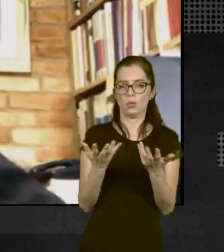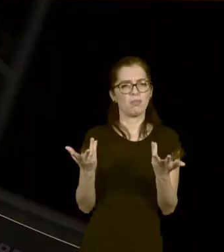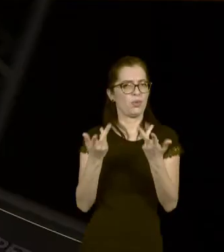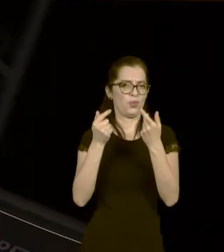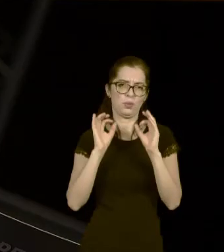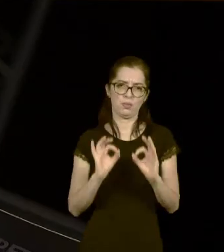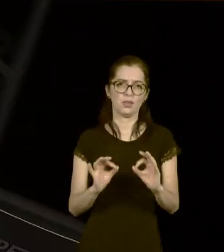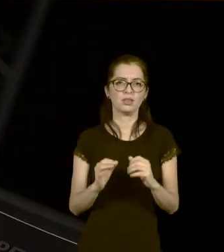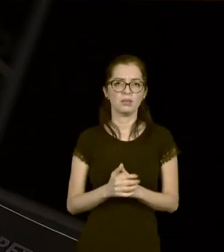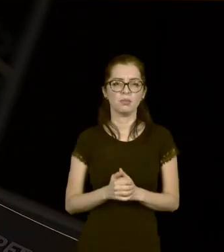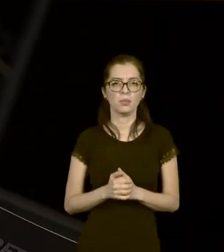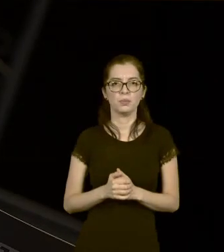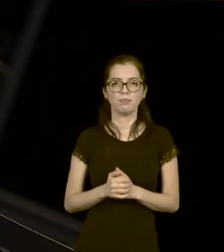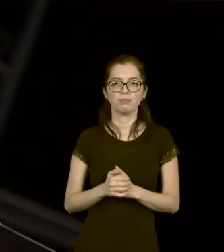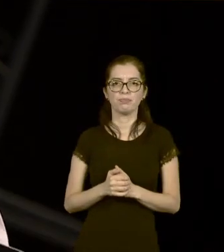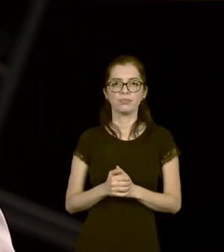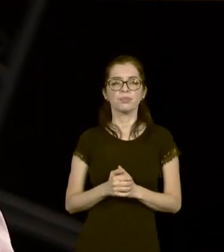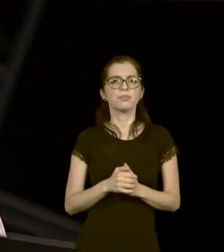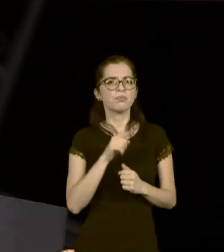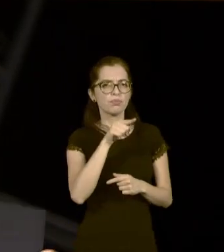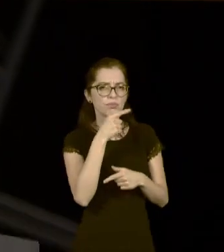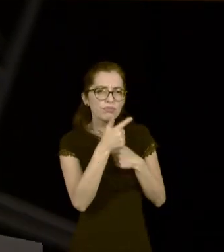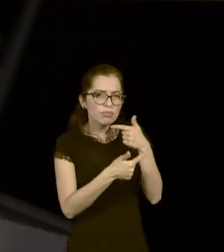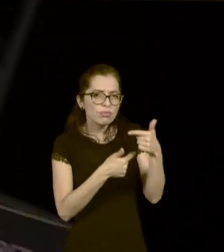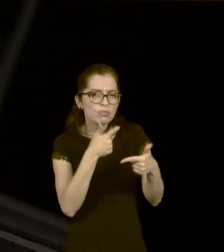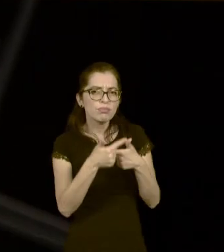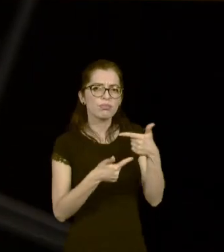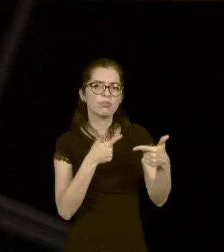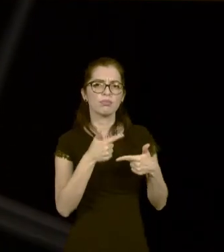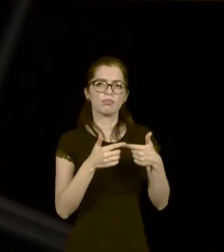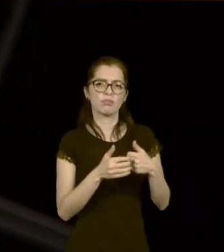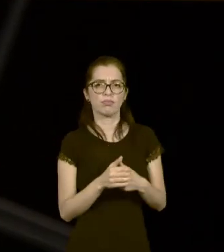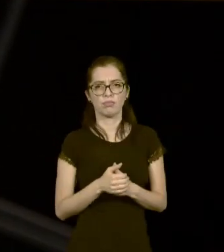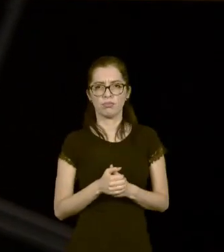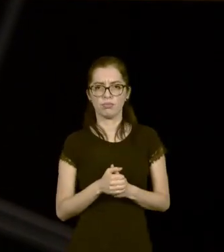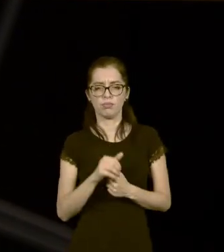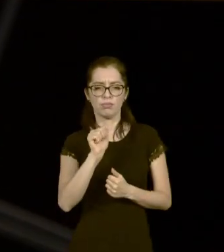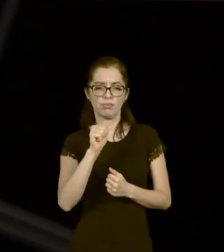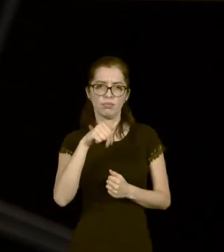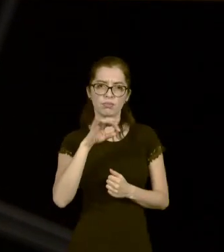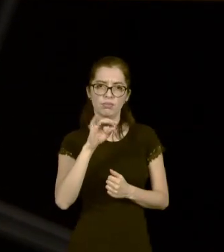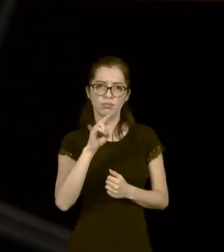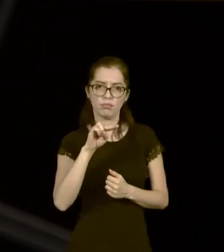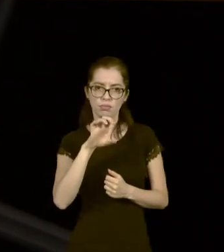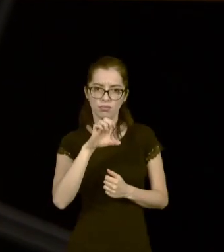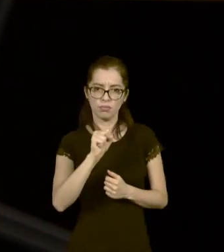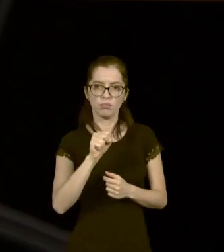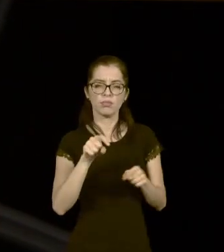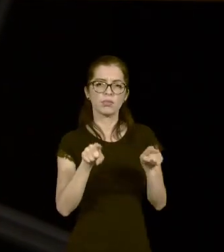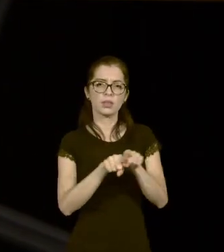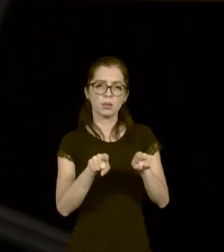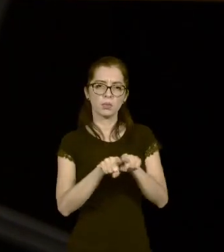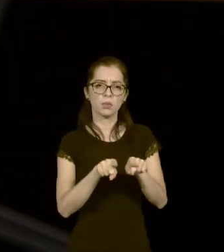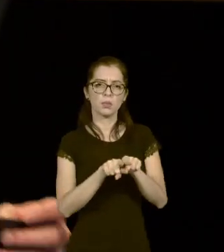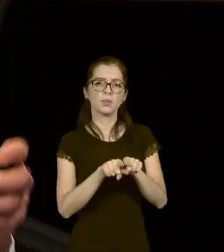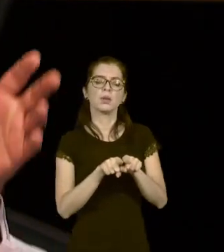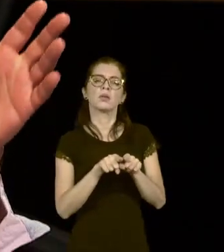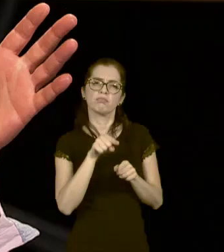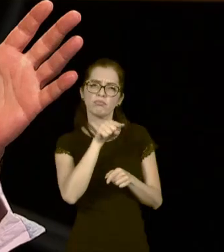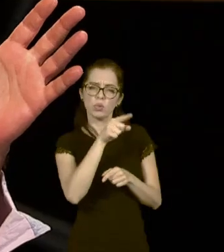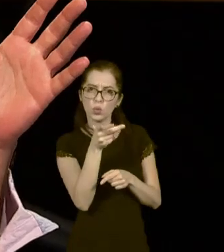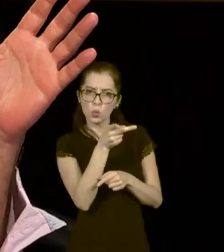você só se embevecido com o que ela está fazendo, e de vez em quando você fala assim, não, vem para cá, porque agora vai entrar um cenário